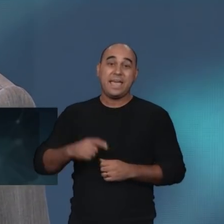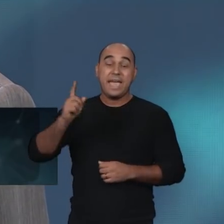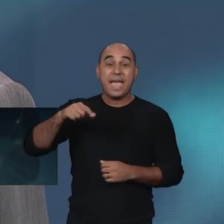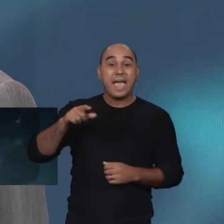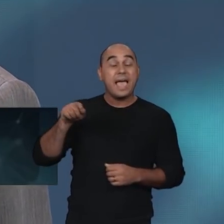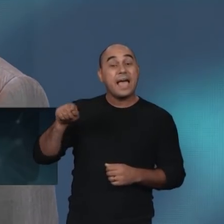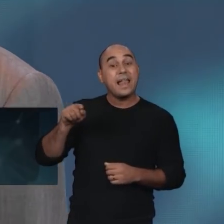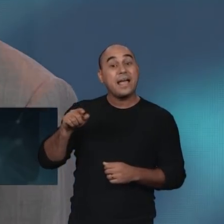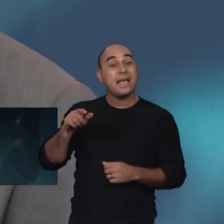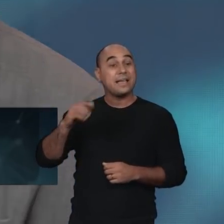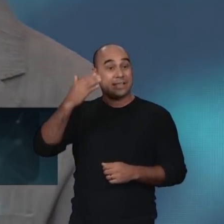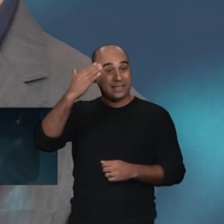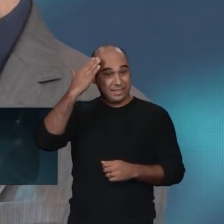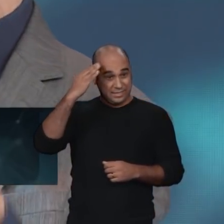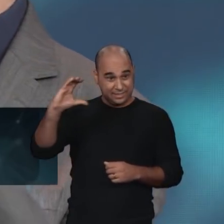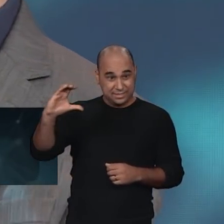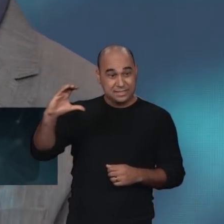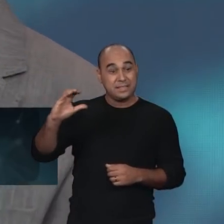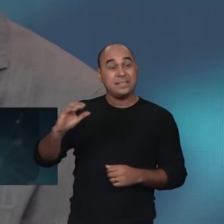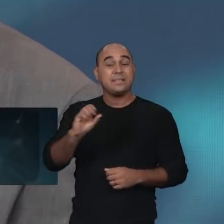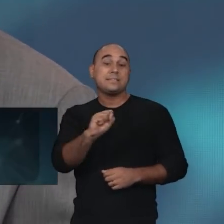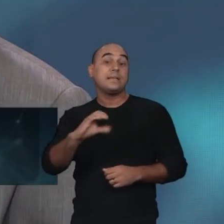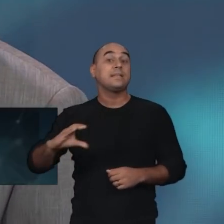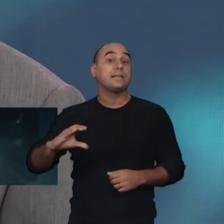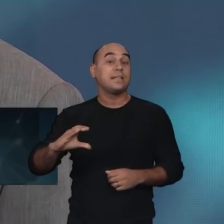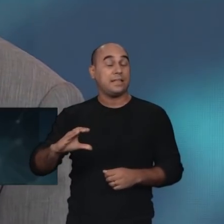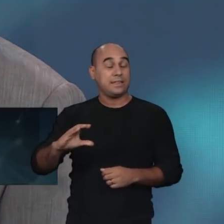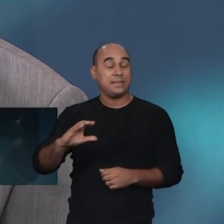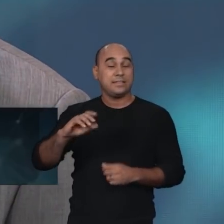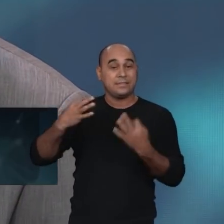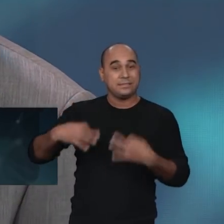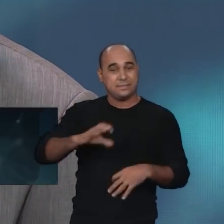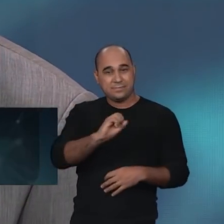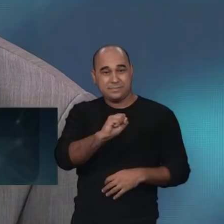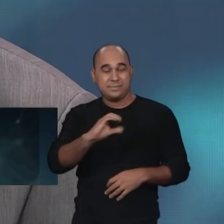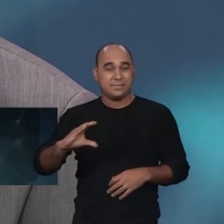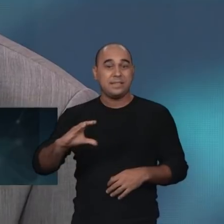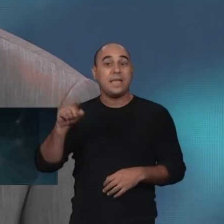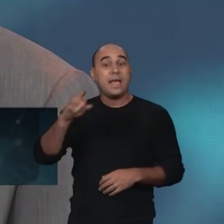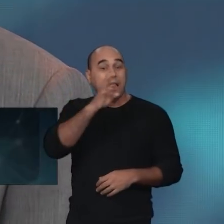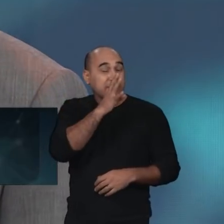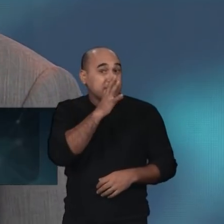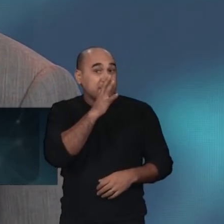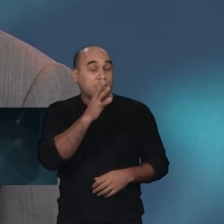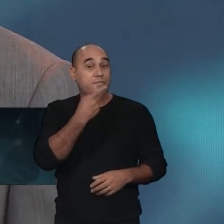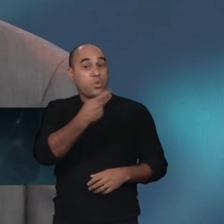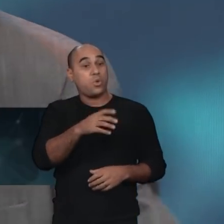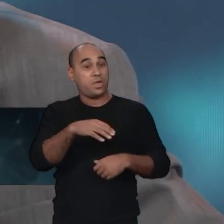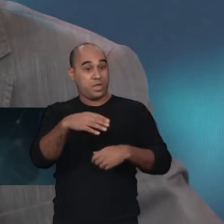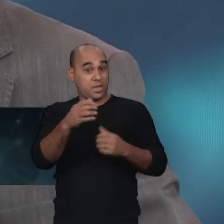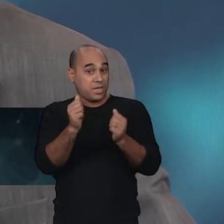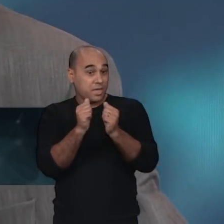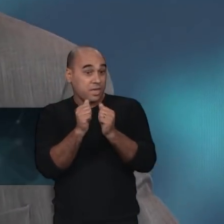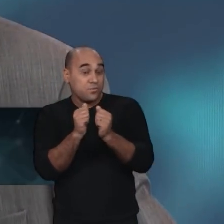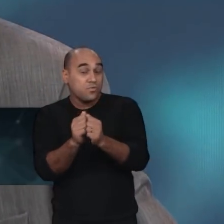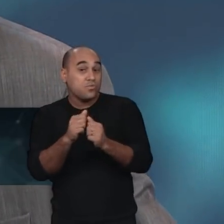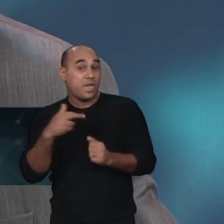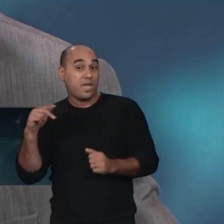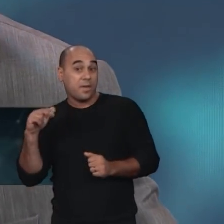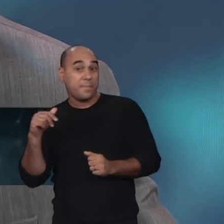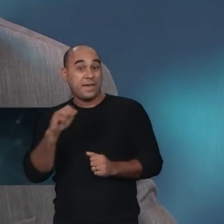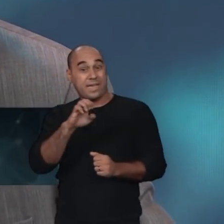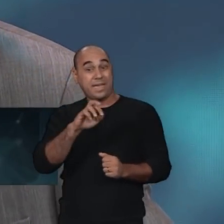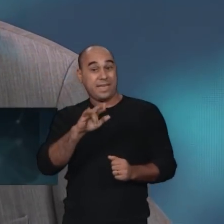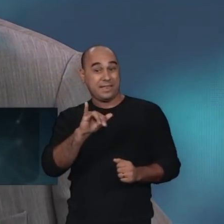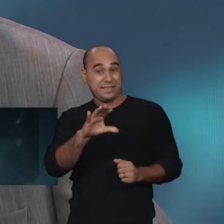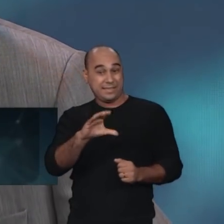interior de Santa Catarina, e ela assiste junto com os pais dela, o Márcio, a Adriana e também a irmã dela, a Érica. E o que é legal, Rodrigo?